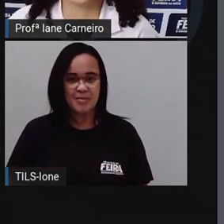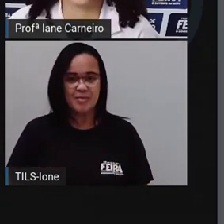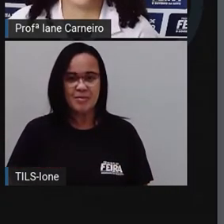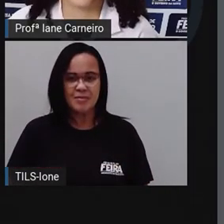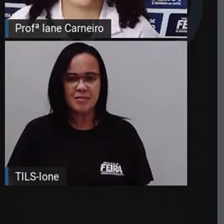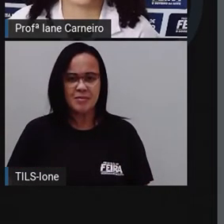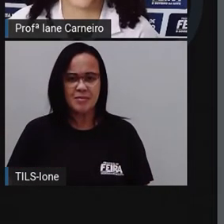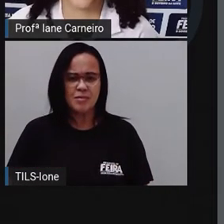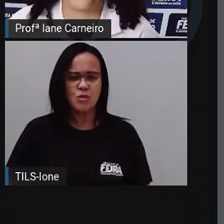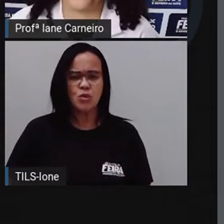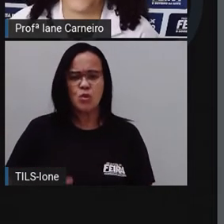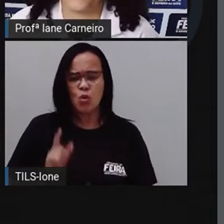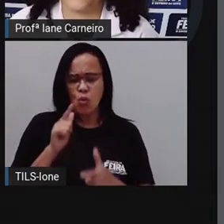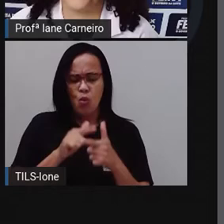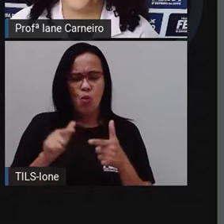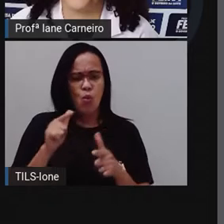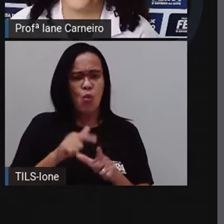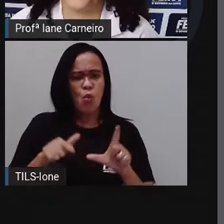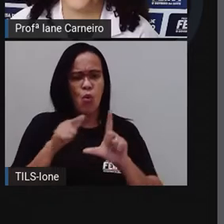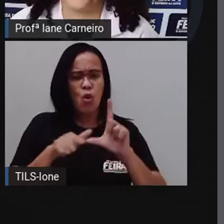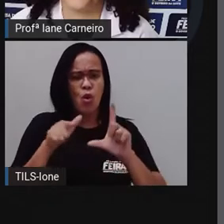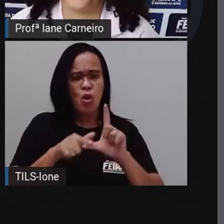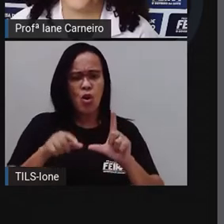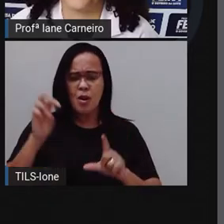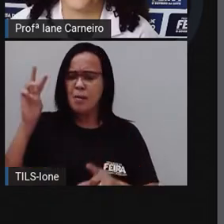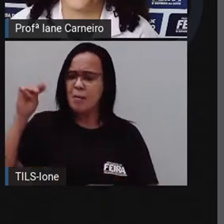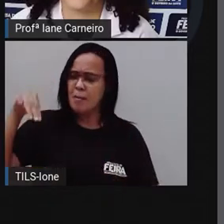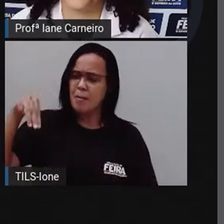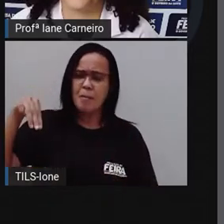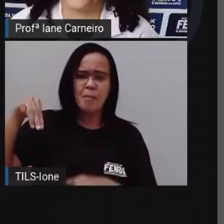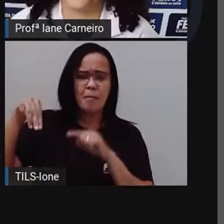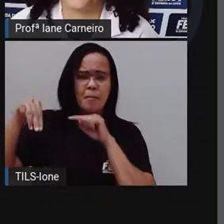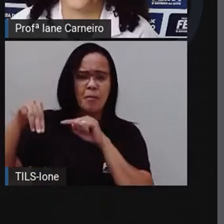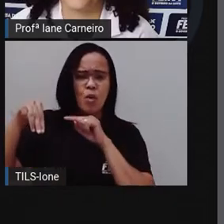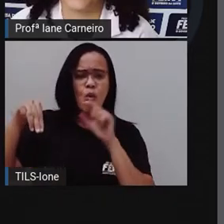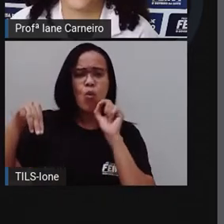O que começa a comer?